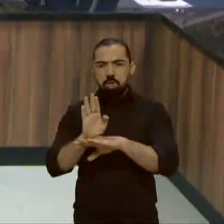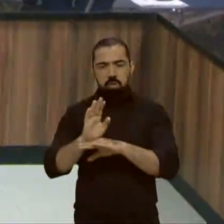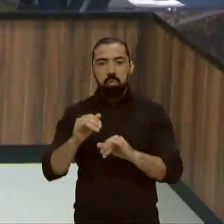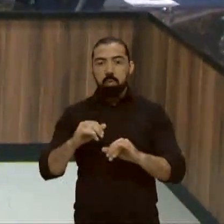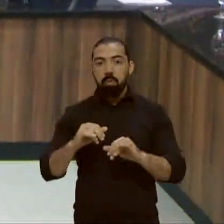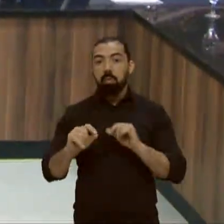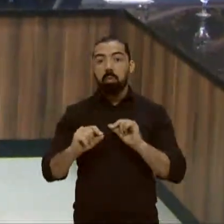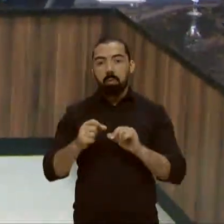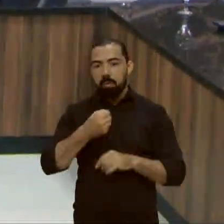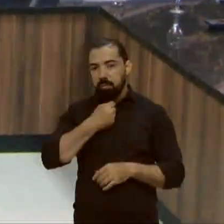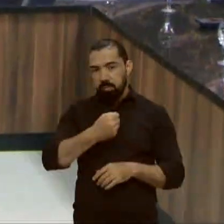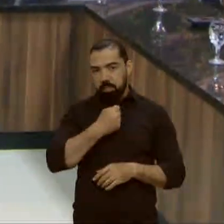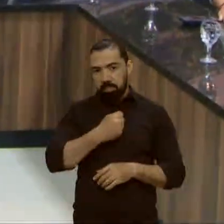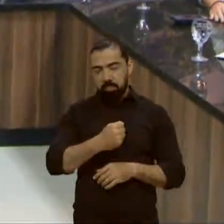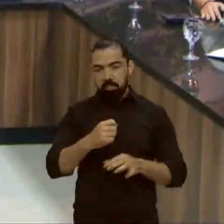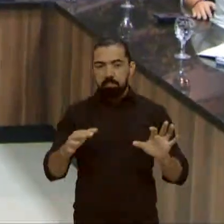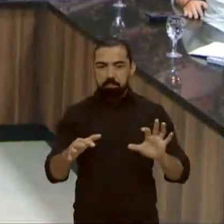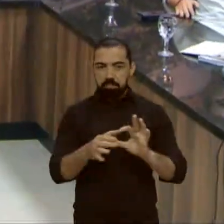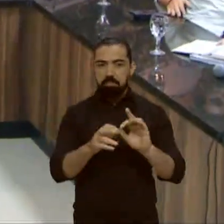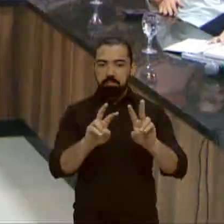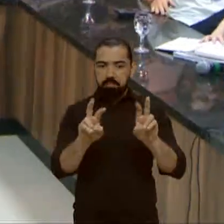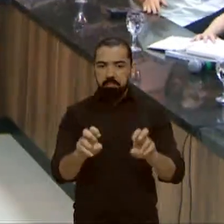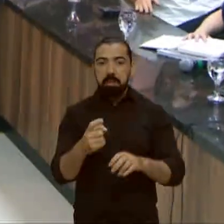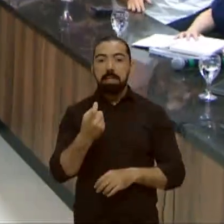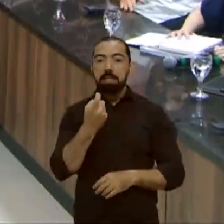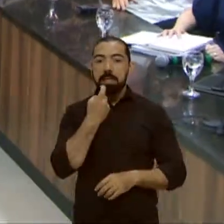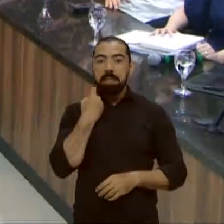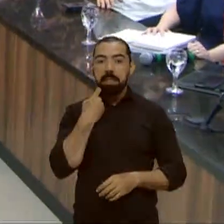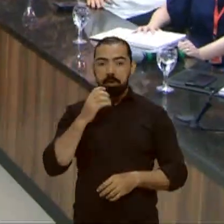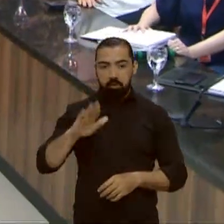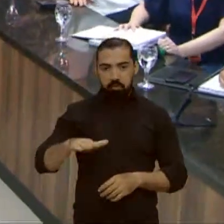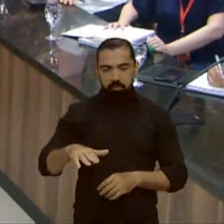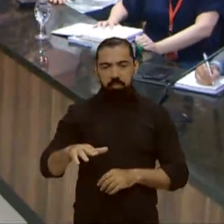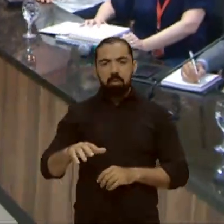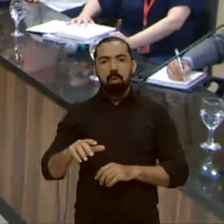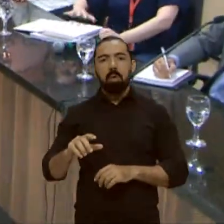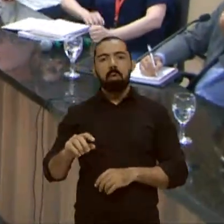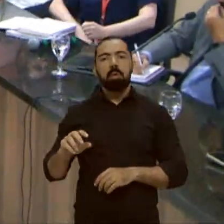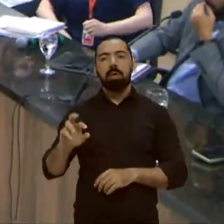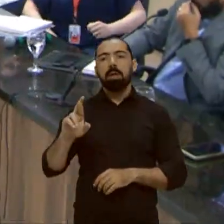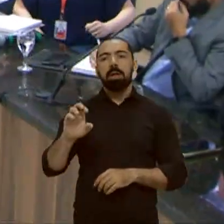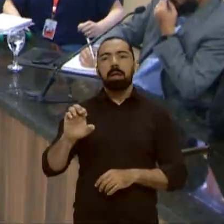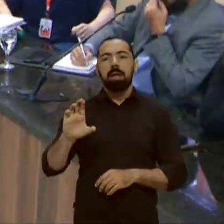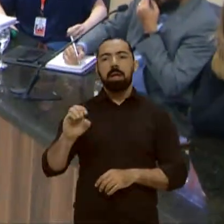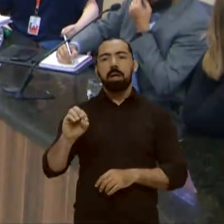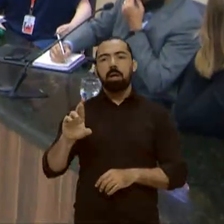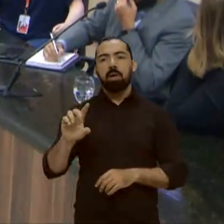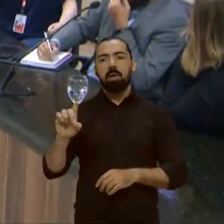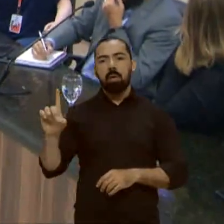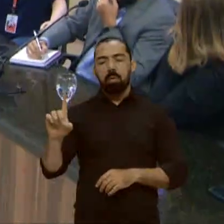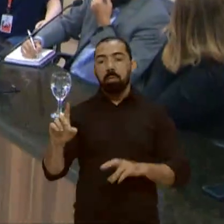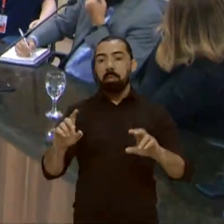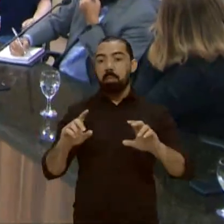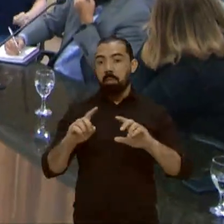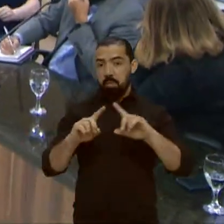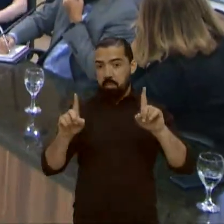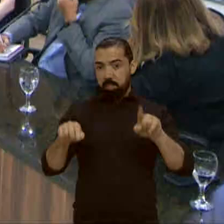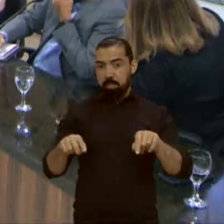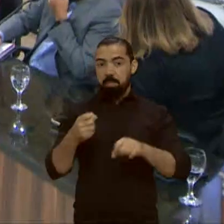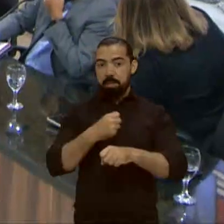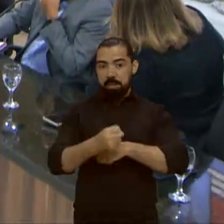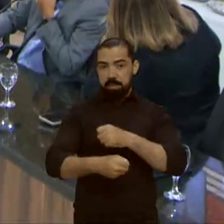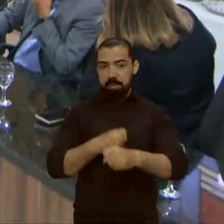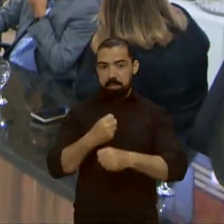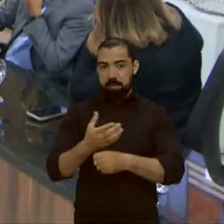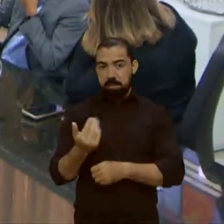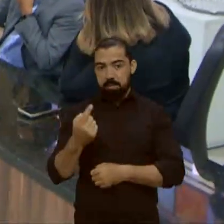jornalístico vinculado à Record TV Brasília, no programa jornalístico DF no Ar, do ano passado,